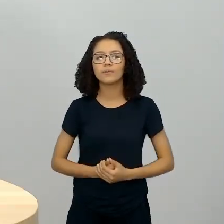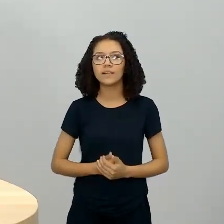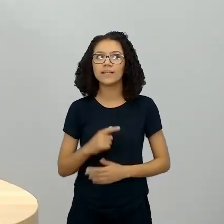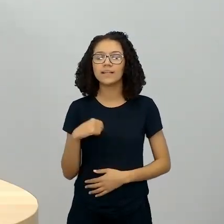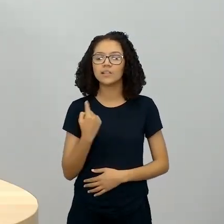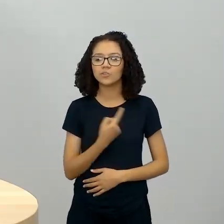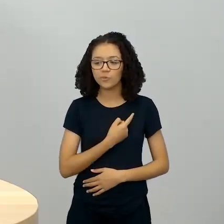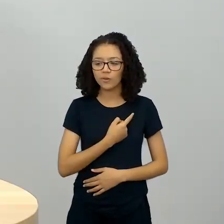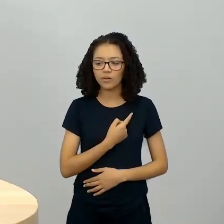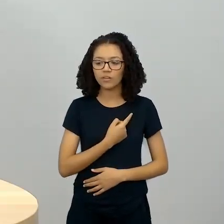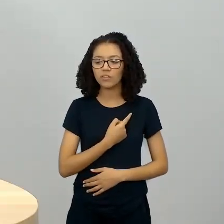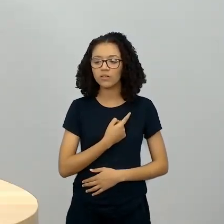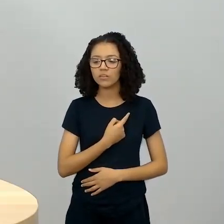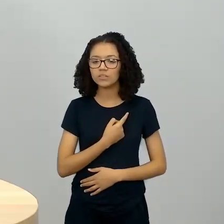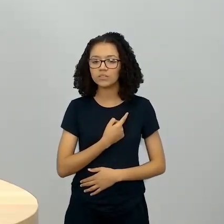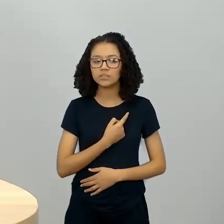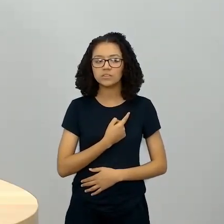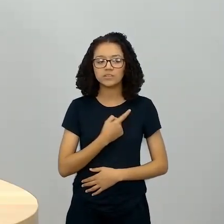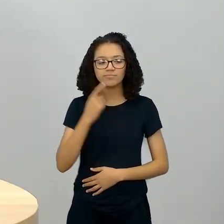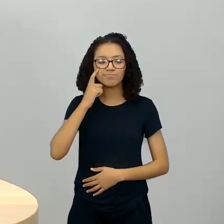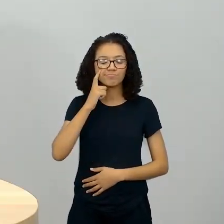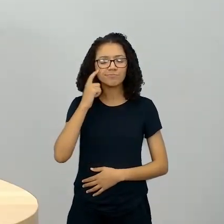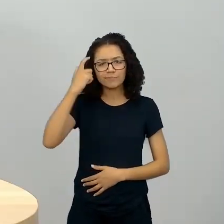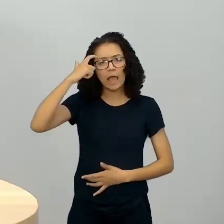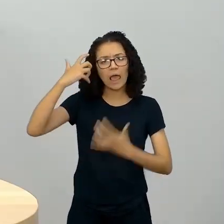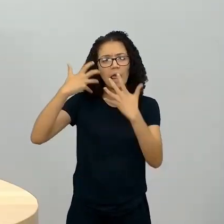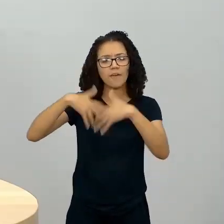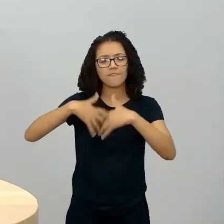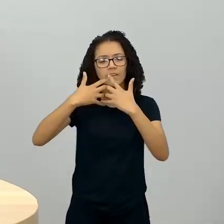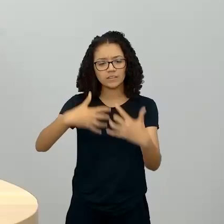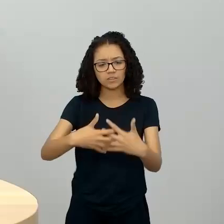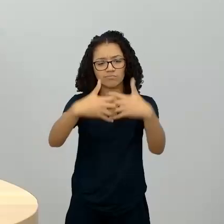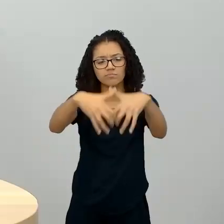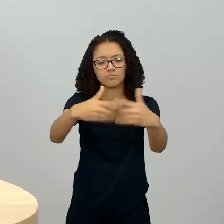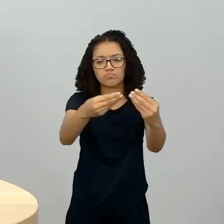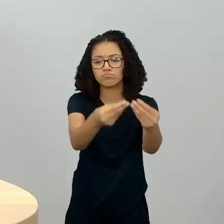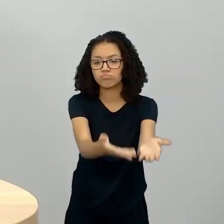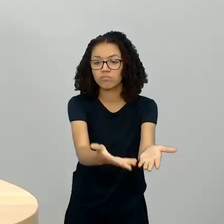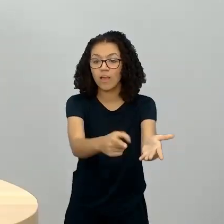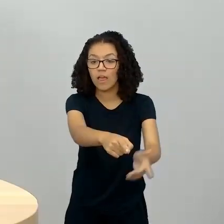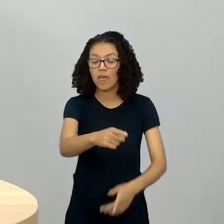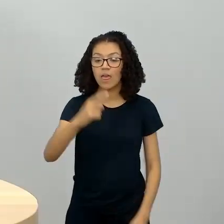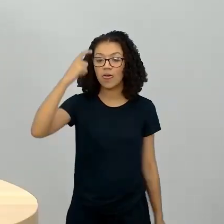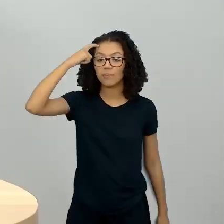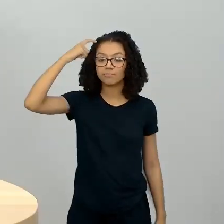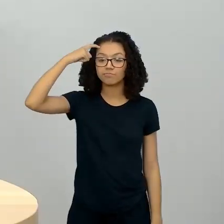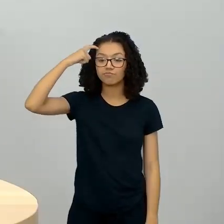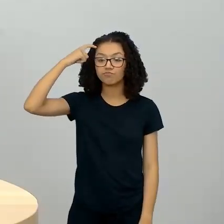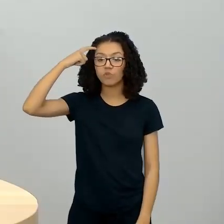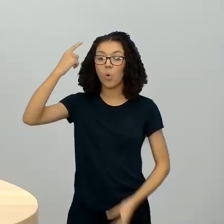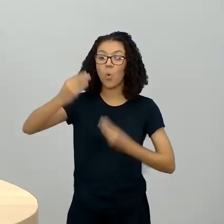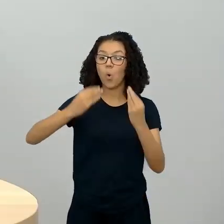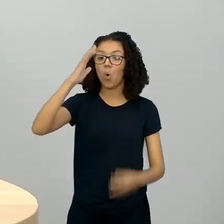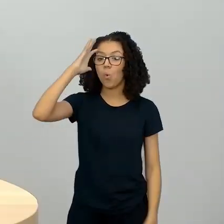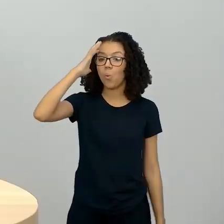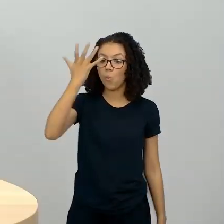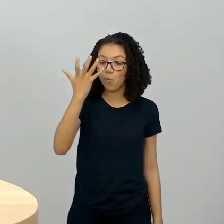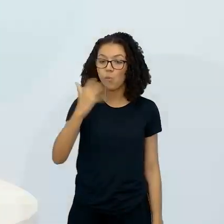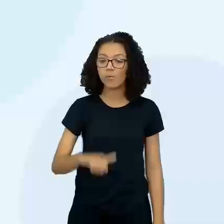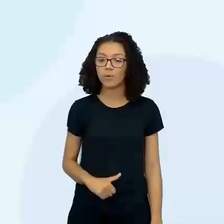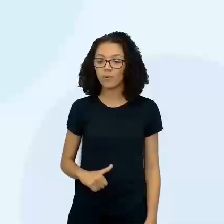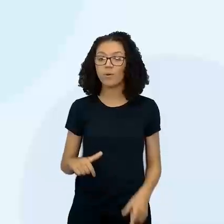possíveis soluções, né? Reflexão sobre isso e possíveis soluções. Nós temos ainda o